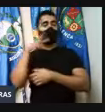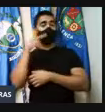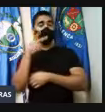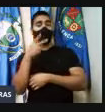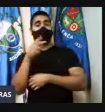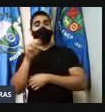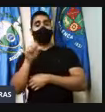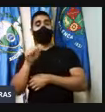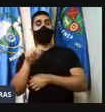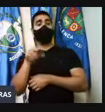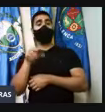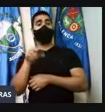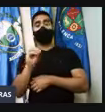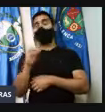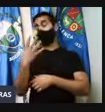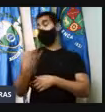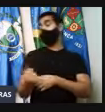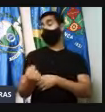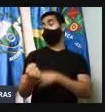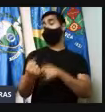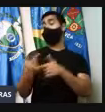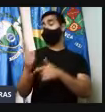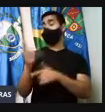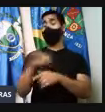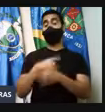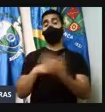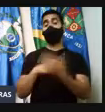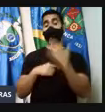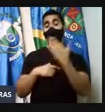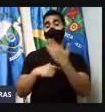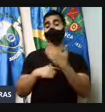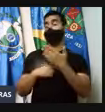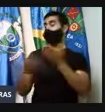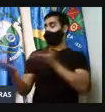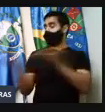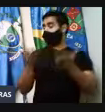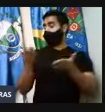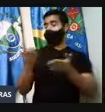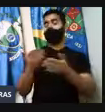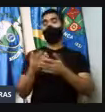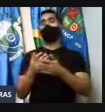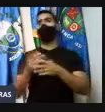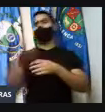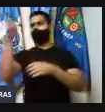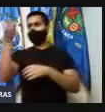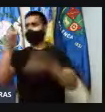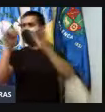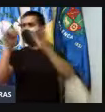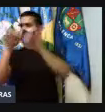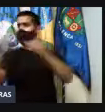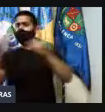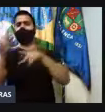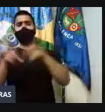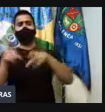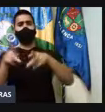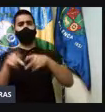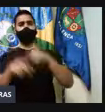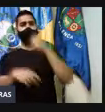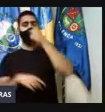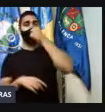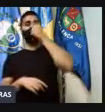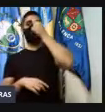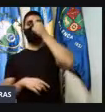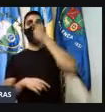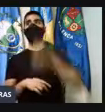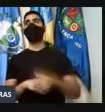concordar, porque já existe esse pedido de vir aqui prestar esclarecimento, eu acho